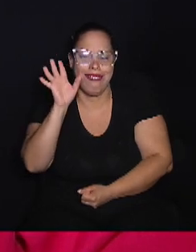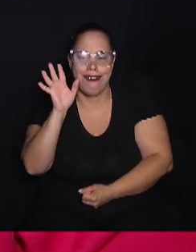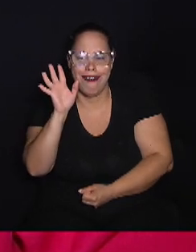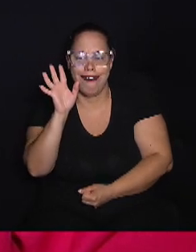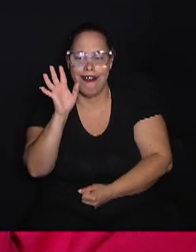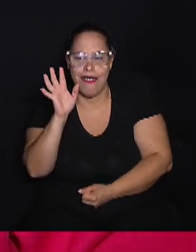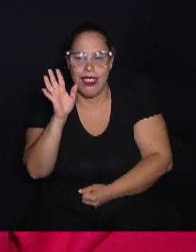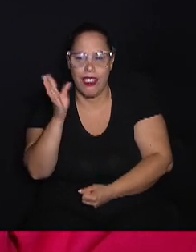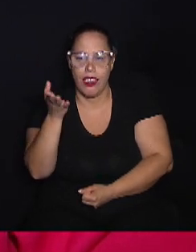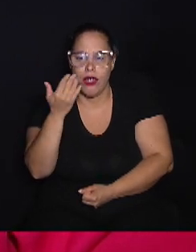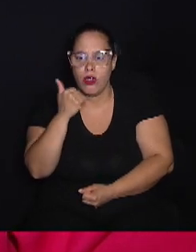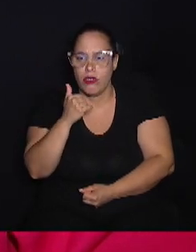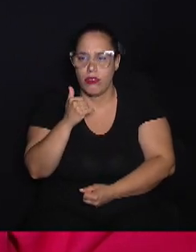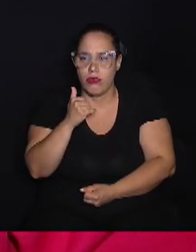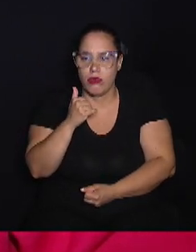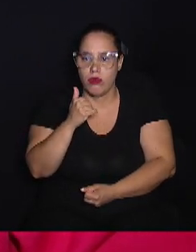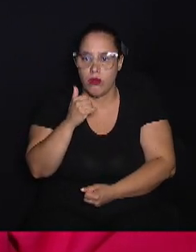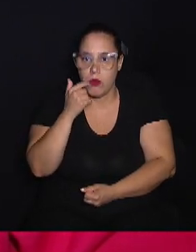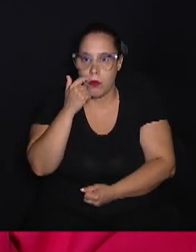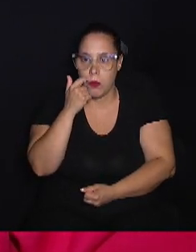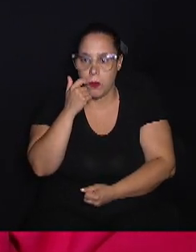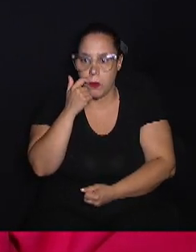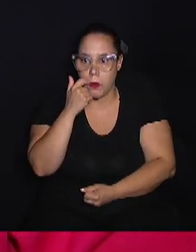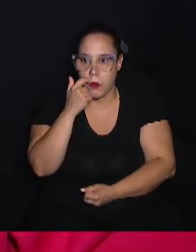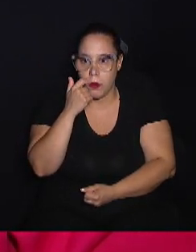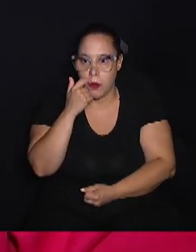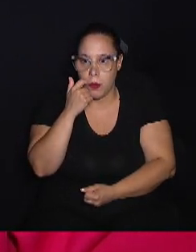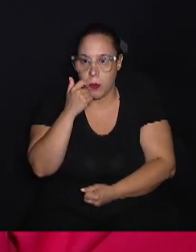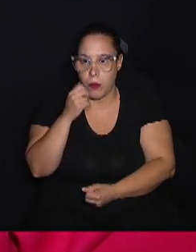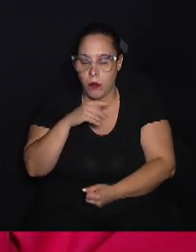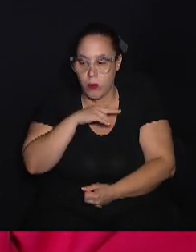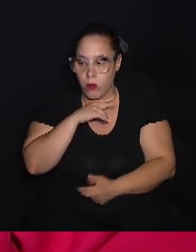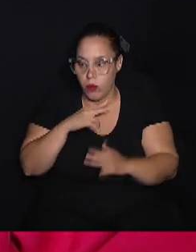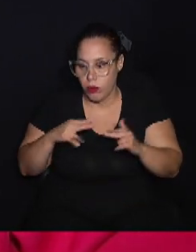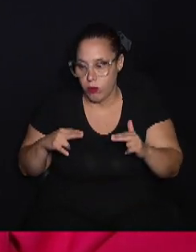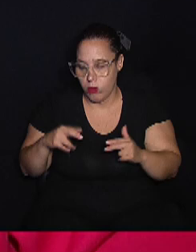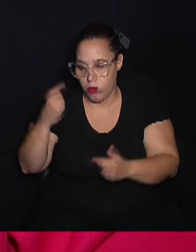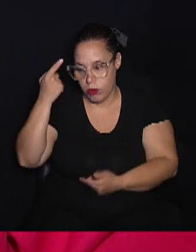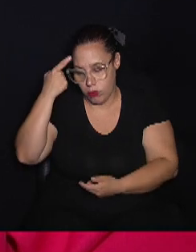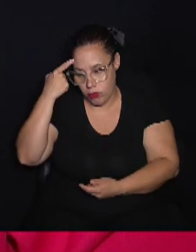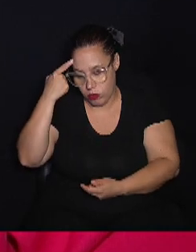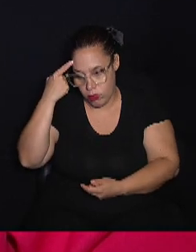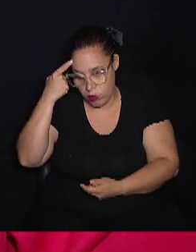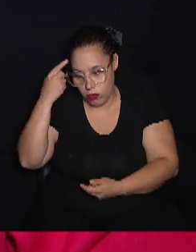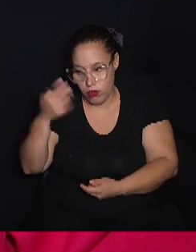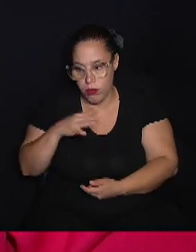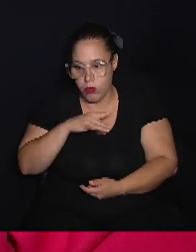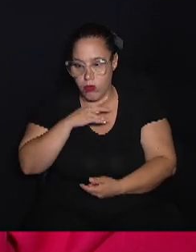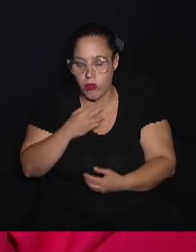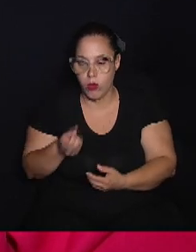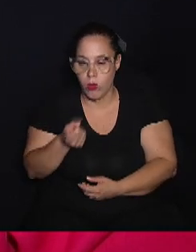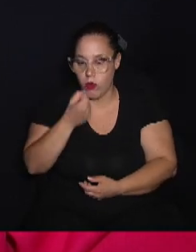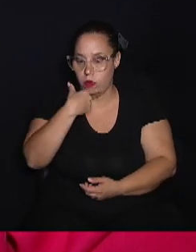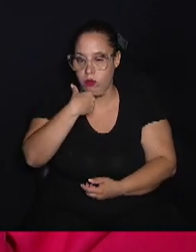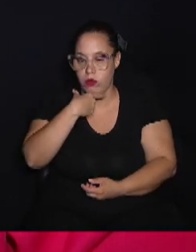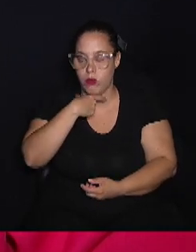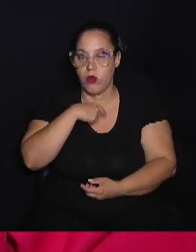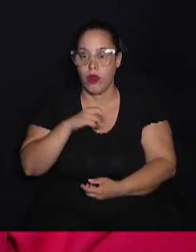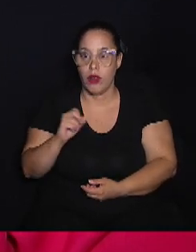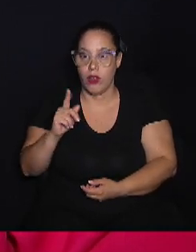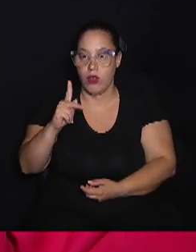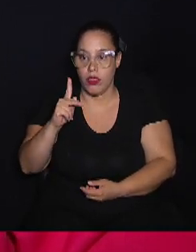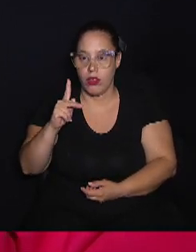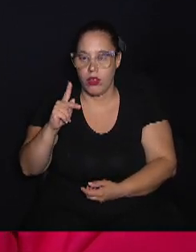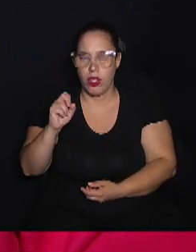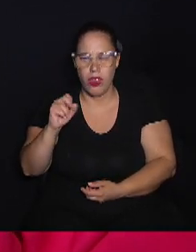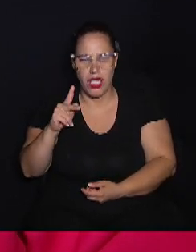animal já ingeriu tá too o animal pode o tutor pode pensar Ah o animal já ingeriu o comprimido tá OK Tá